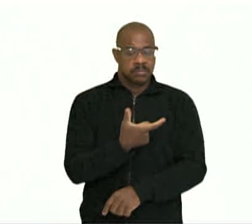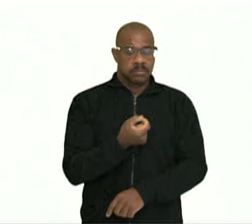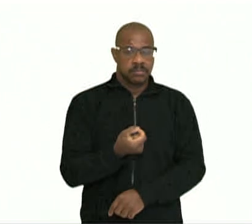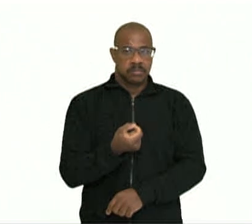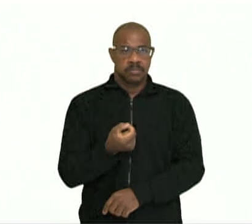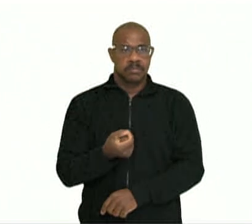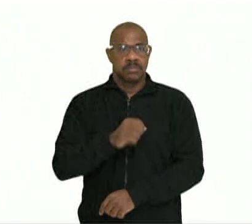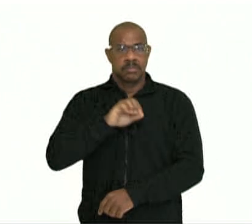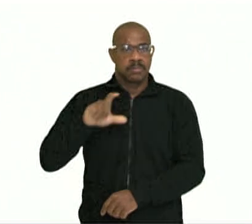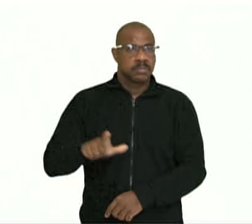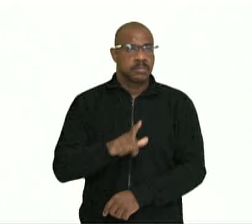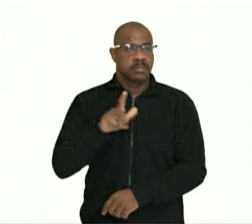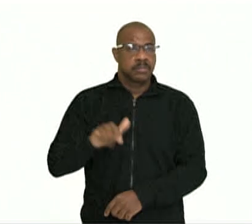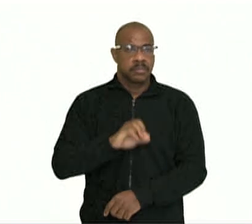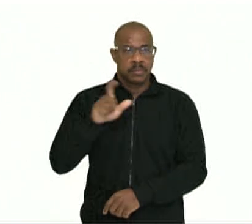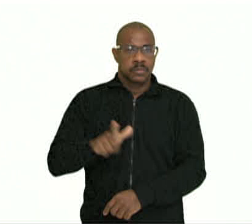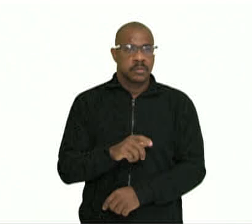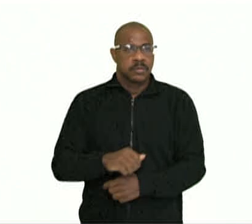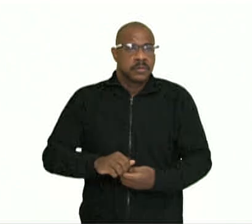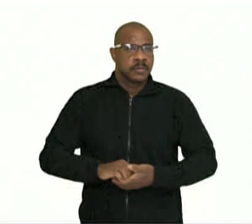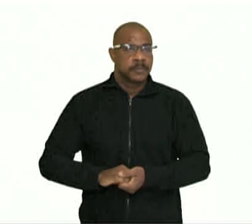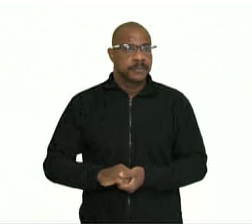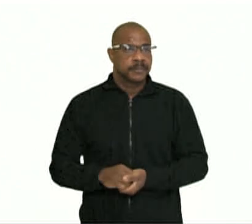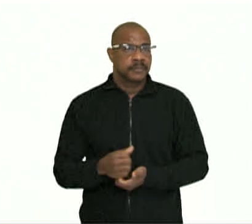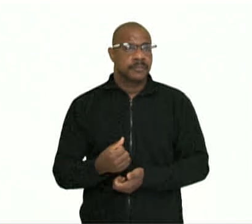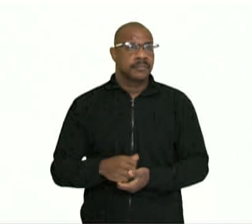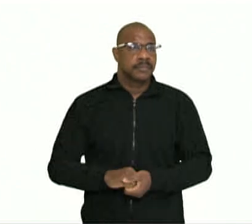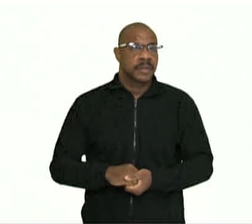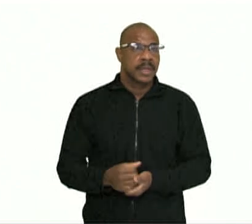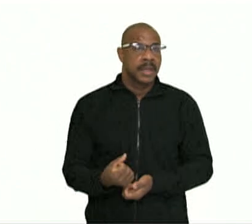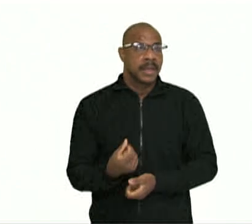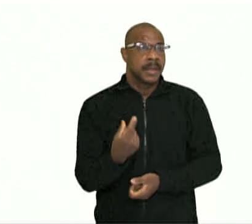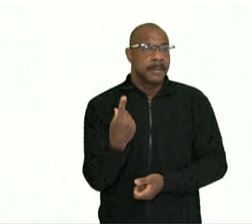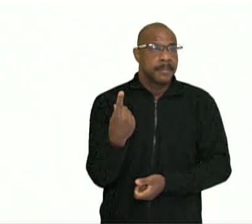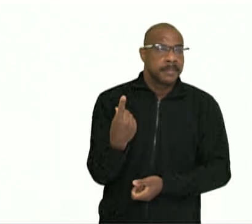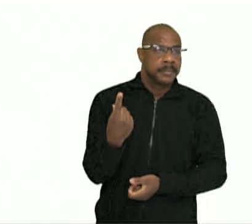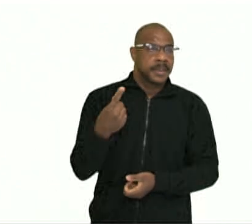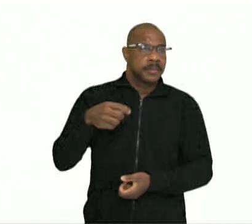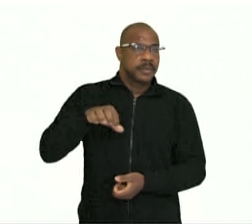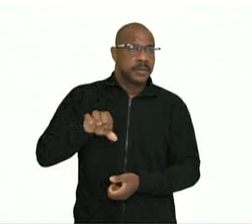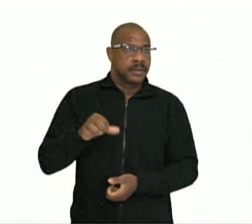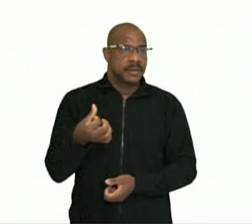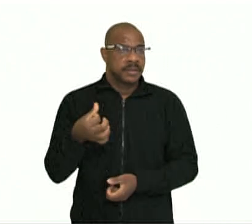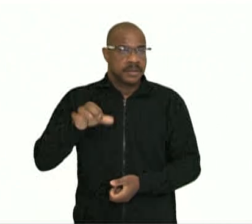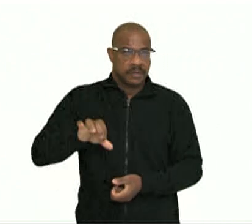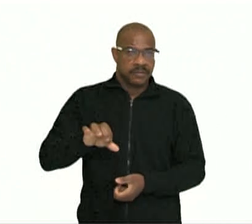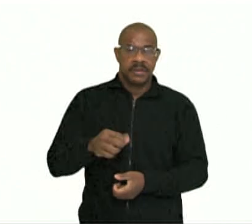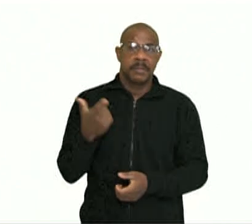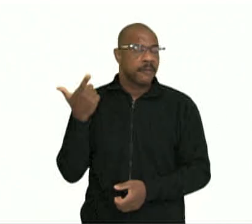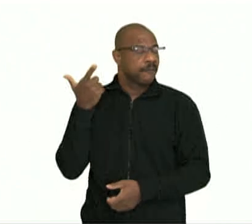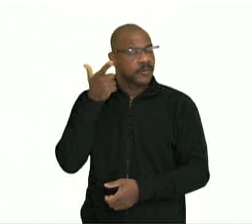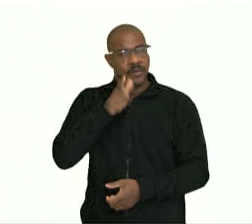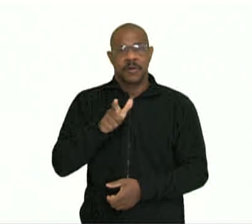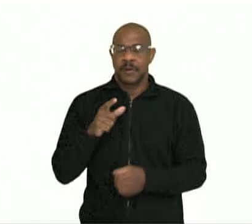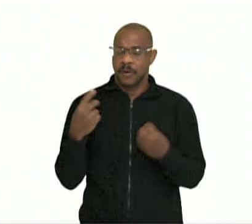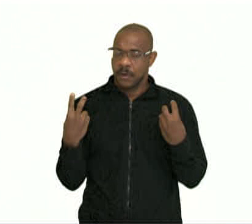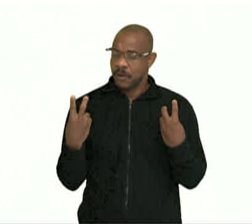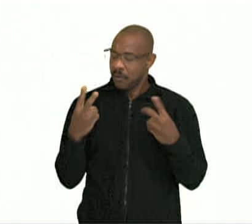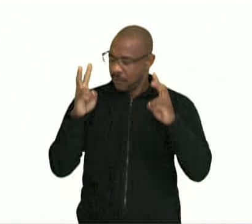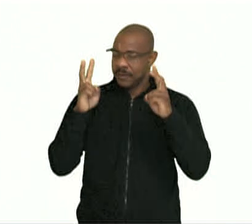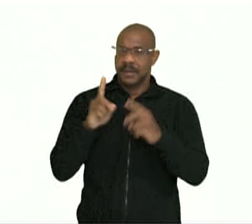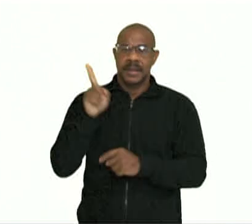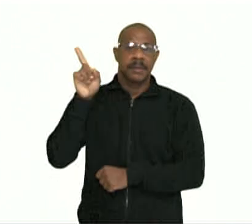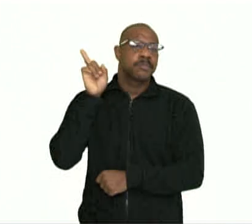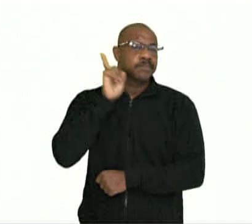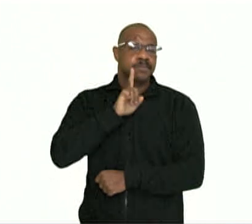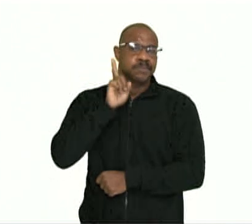de 1969, há exatos 50 anos, foi muito mais do que uma vitória americana, graças à missão